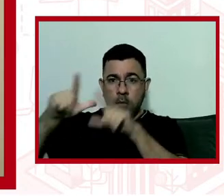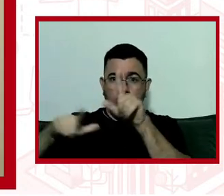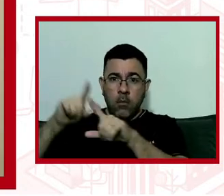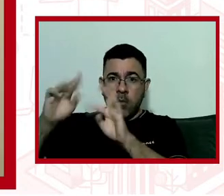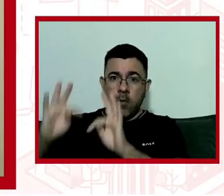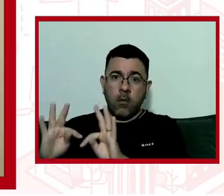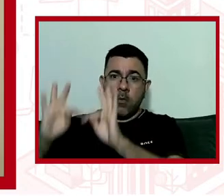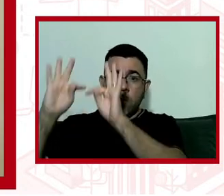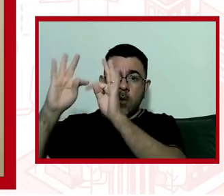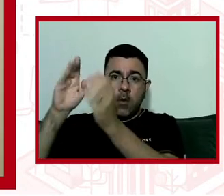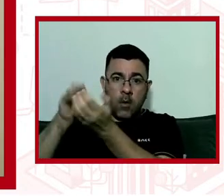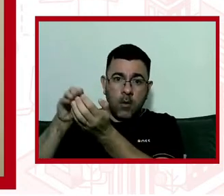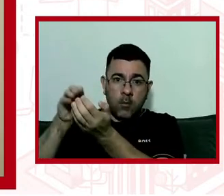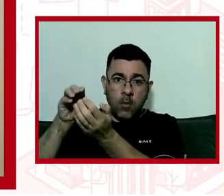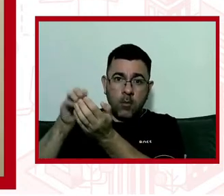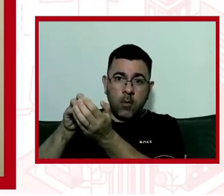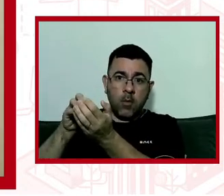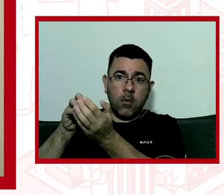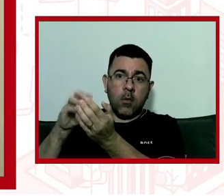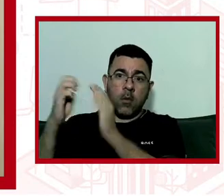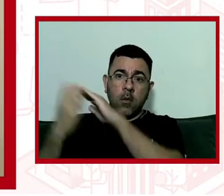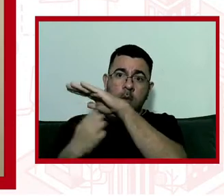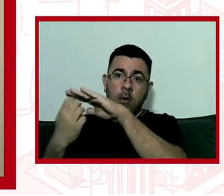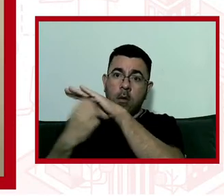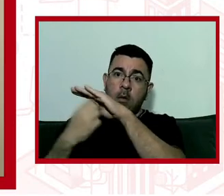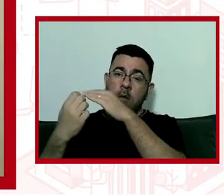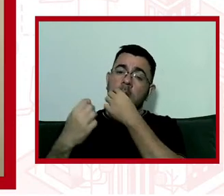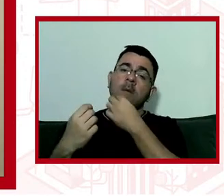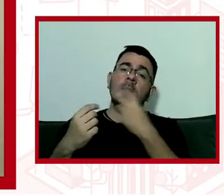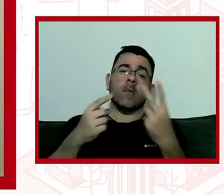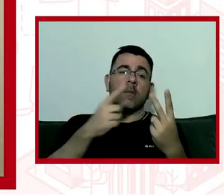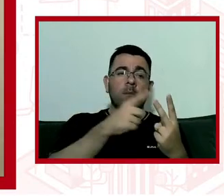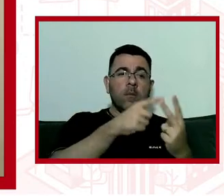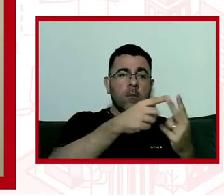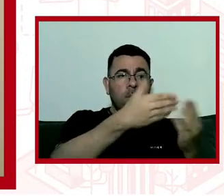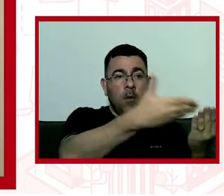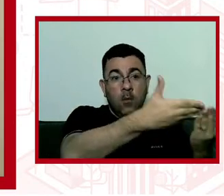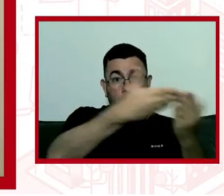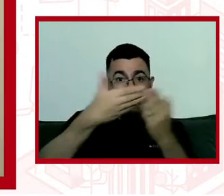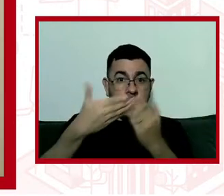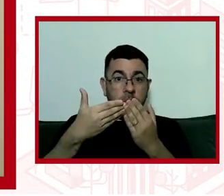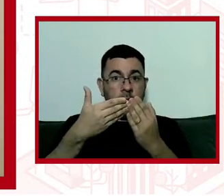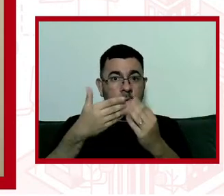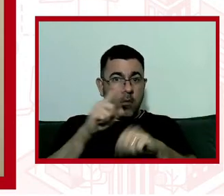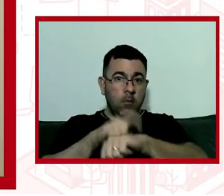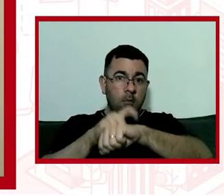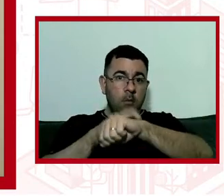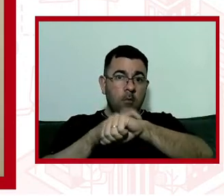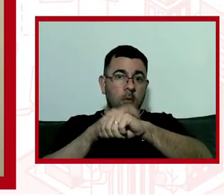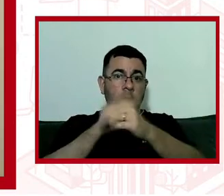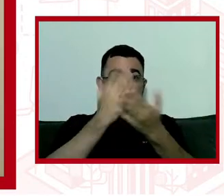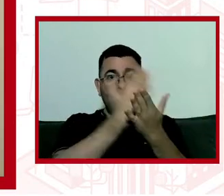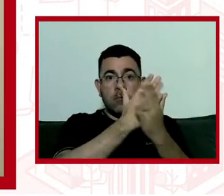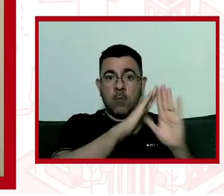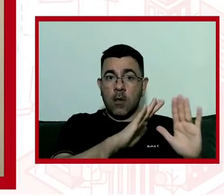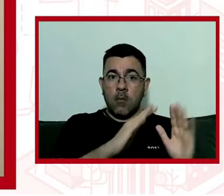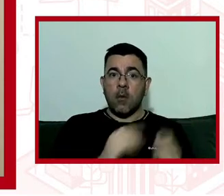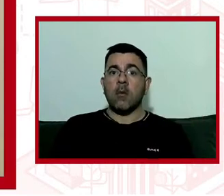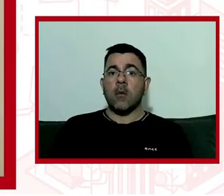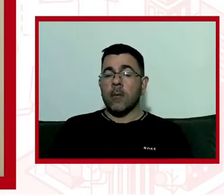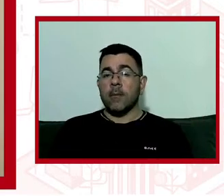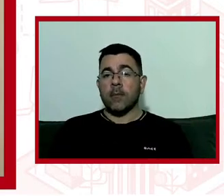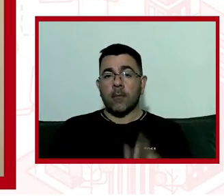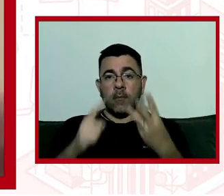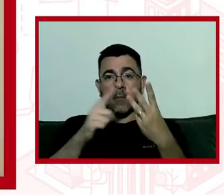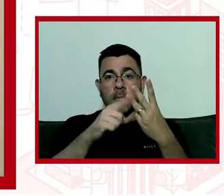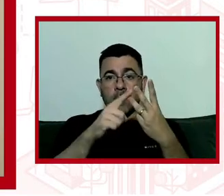Recife a gente tem servidores eh tem contratos temporários que a gente fez nessa área específicamente a gente tem